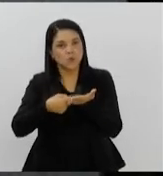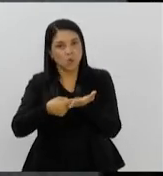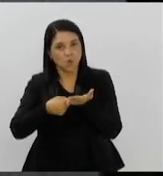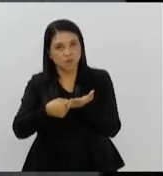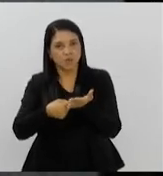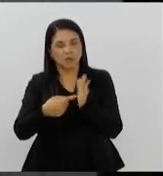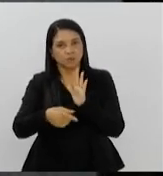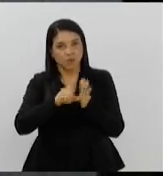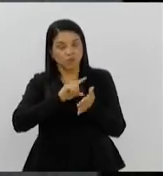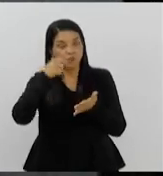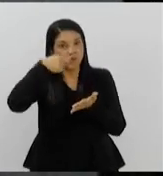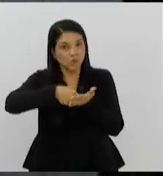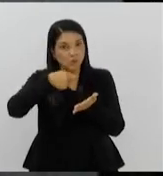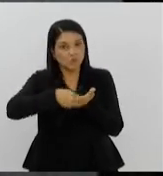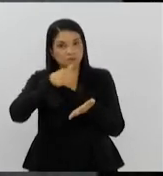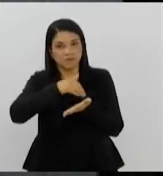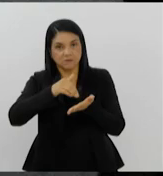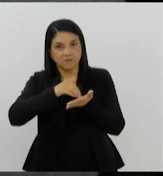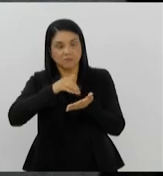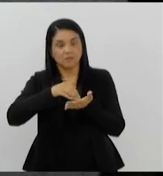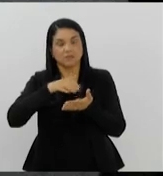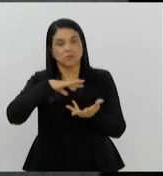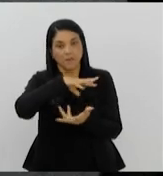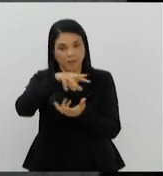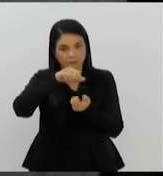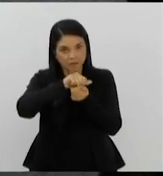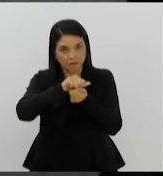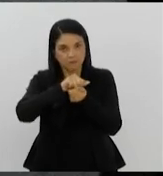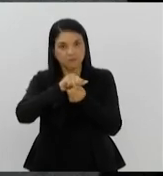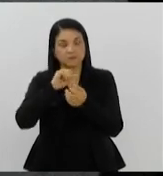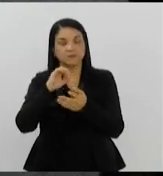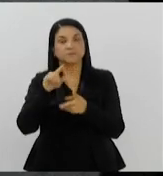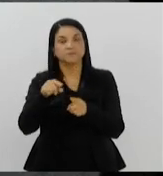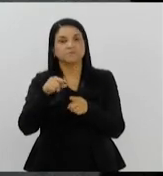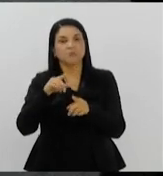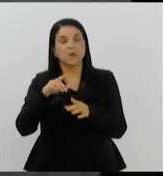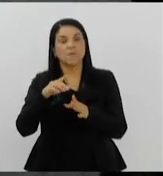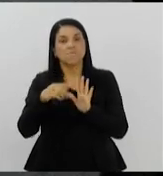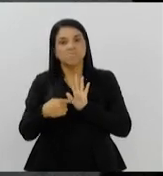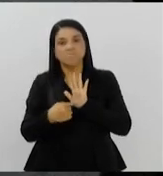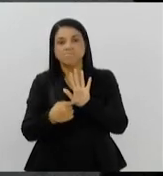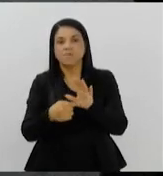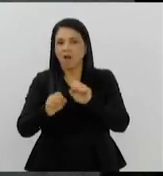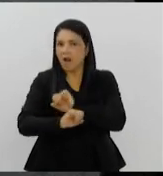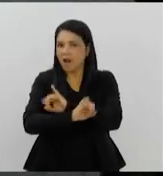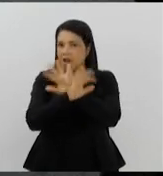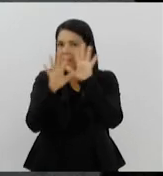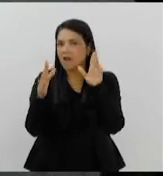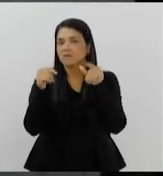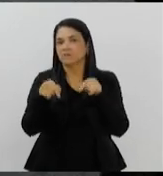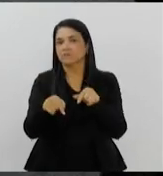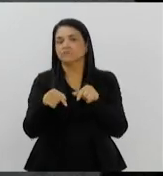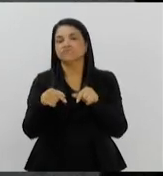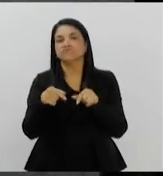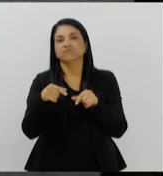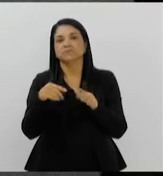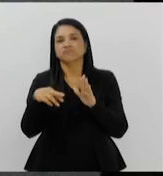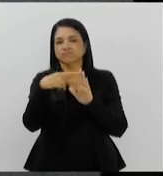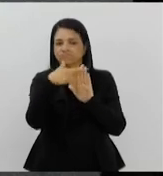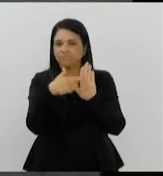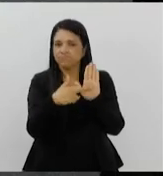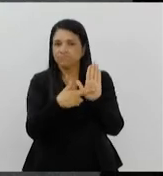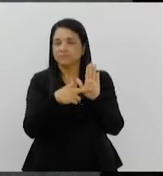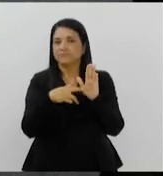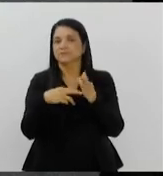da Secretaria de Meio Ambiente que tenha um posicionamento mais claro e que estabeleça diretrizes mais sólidas. O